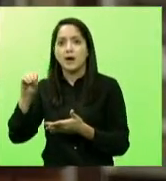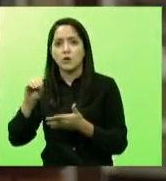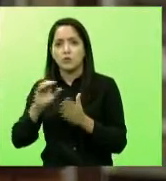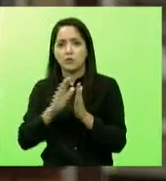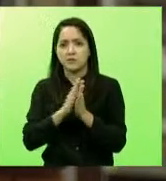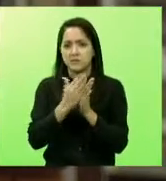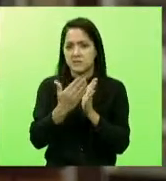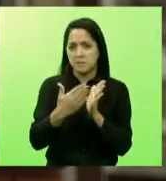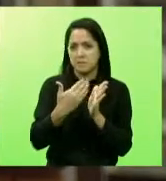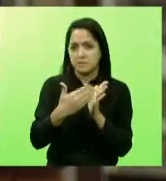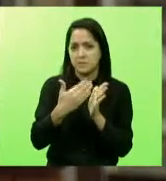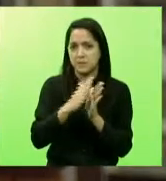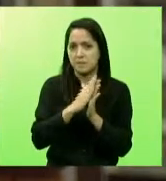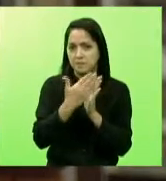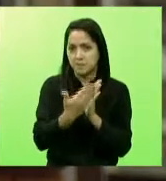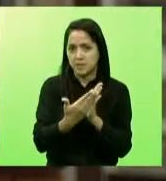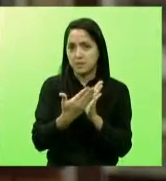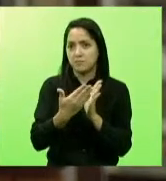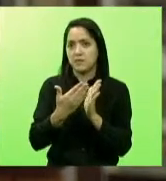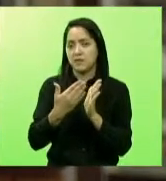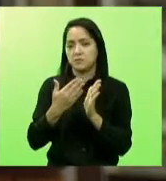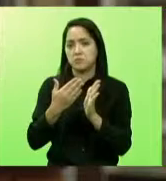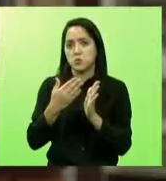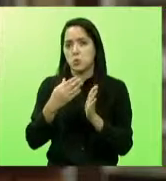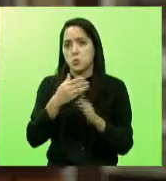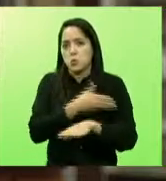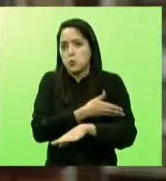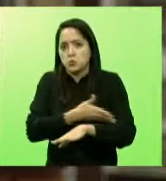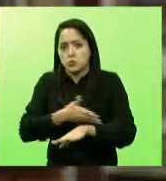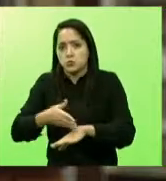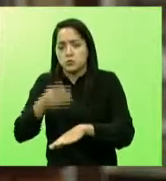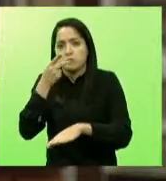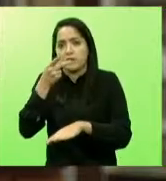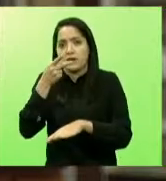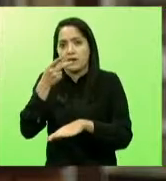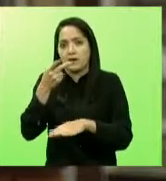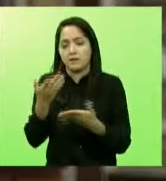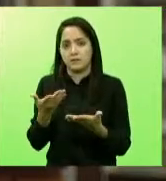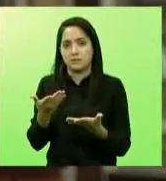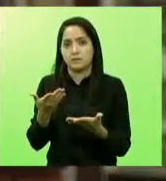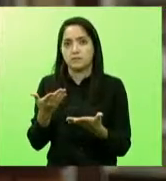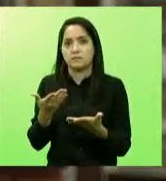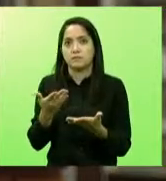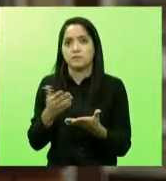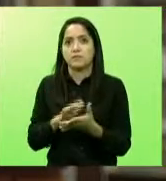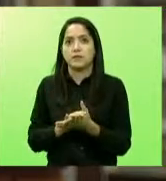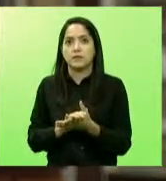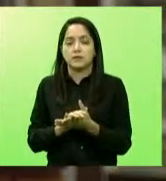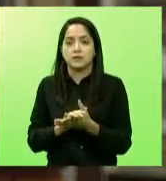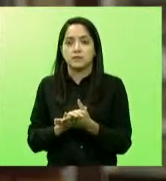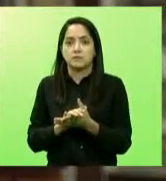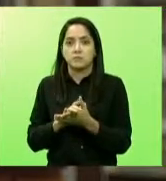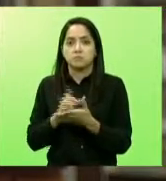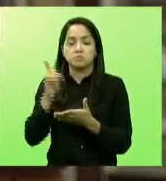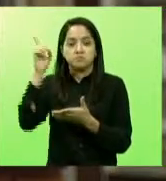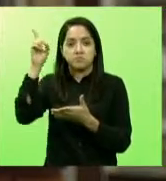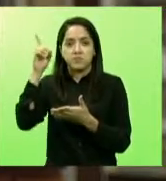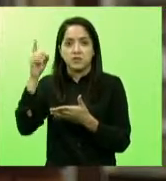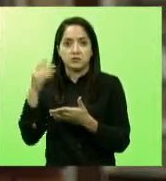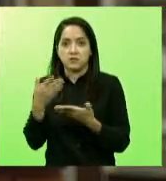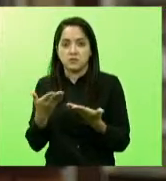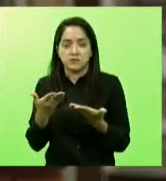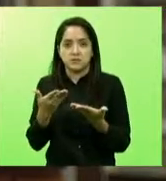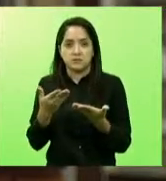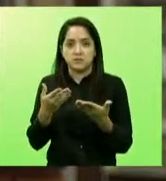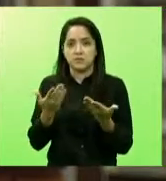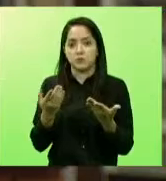Bíblia aqui, até porque eu acredito que Deus passa muito longe desse assunto que nós estamos conversando aqui. Se tem alguma intervenção que não seja desse